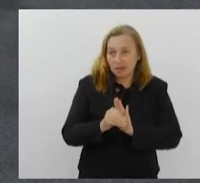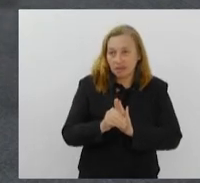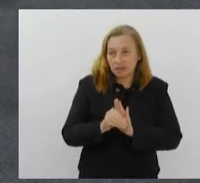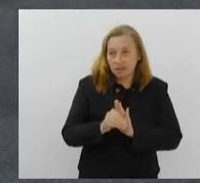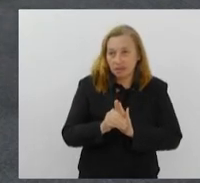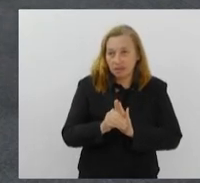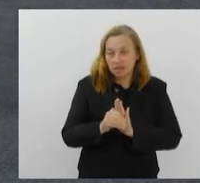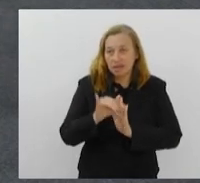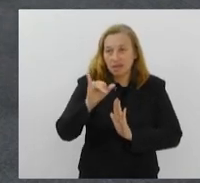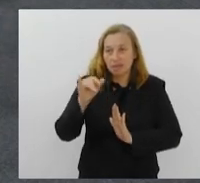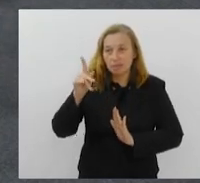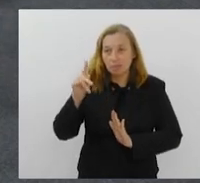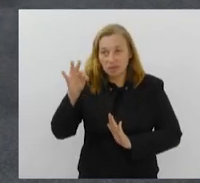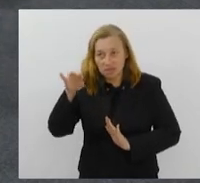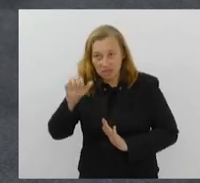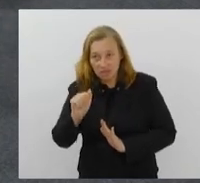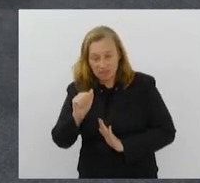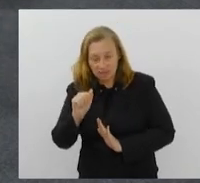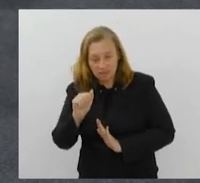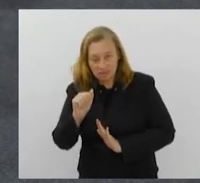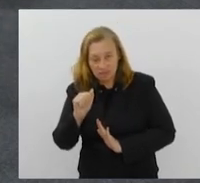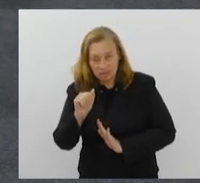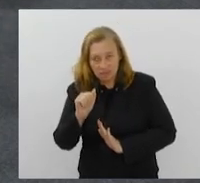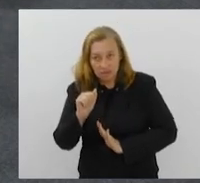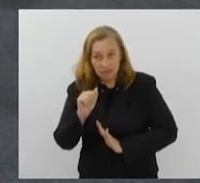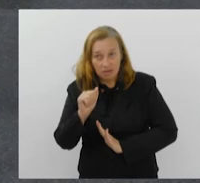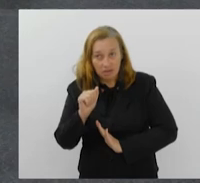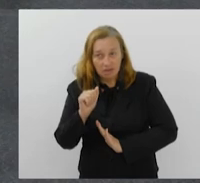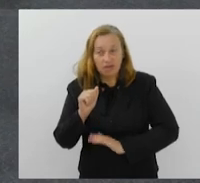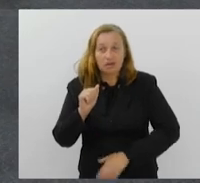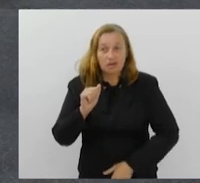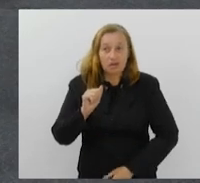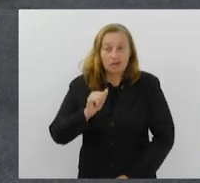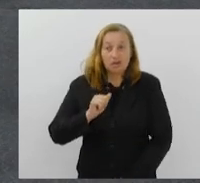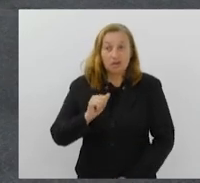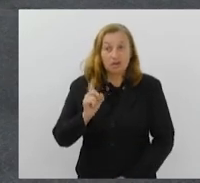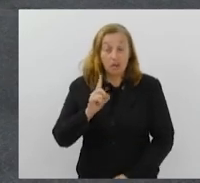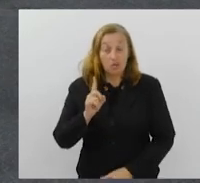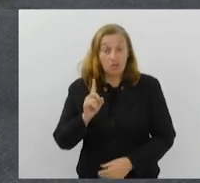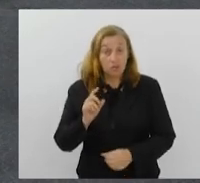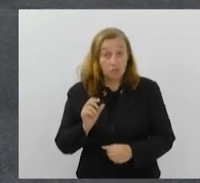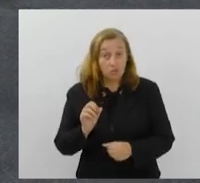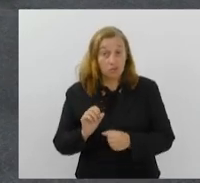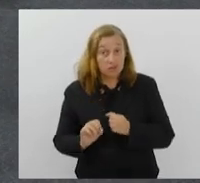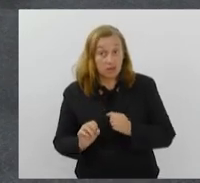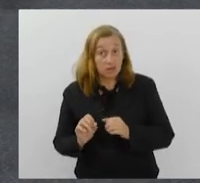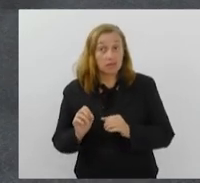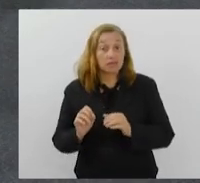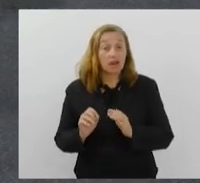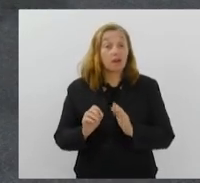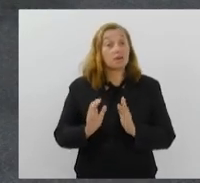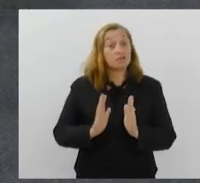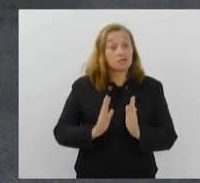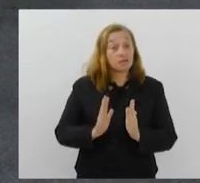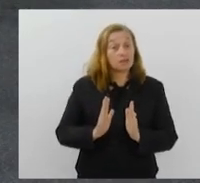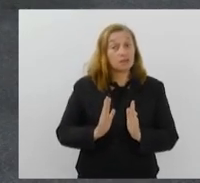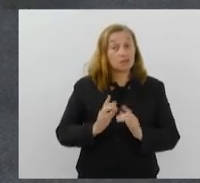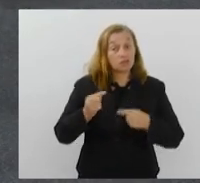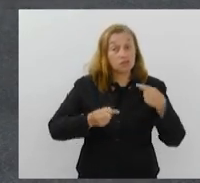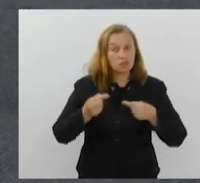nós, ainda é uma pretensão, porque ainda não foi realizada, ainda está em trâmite.